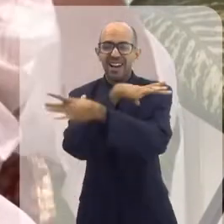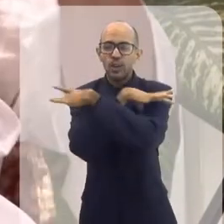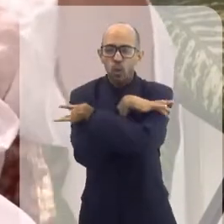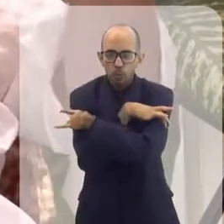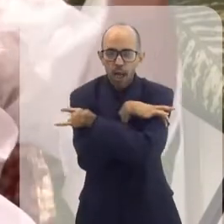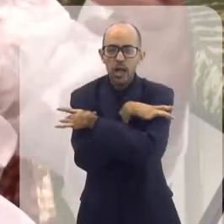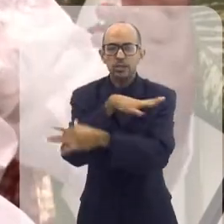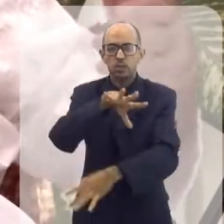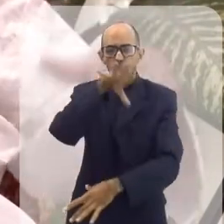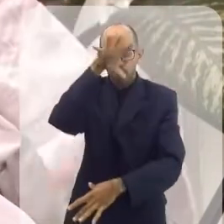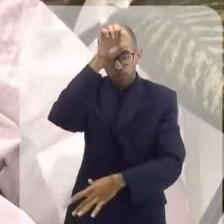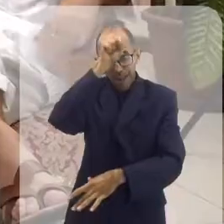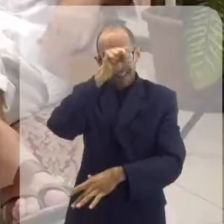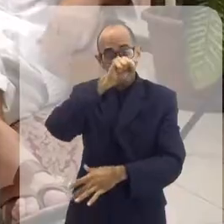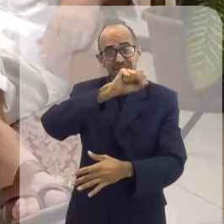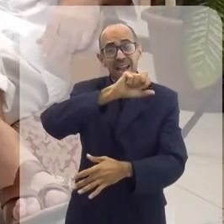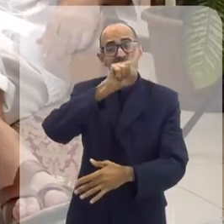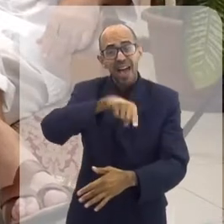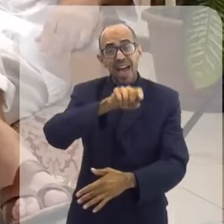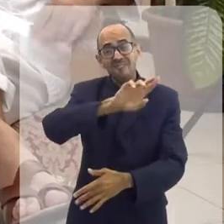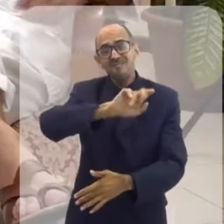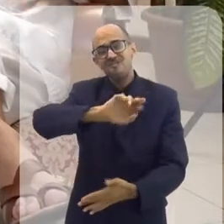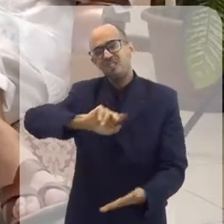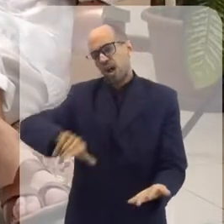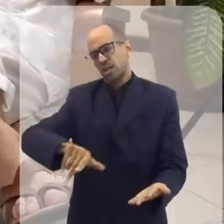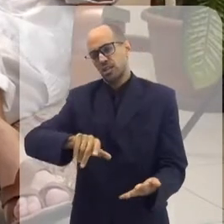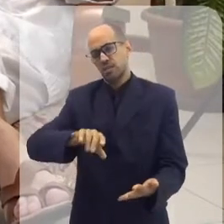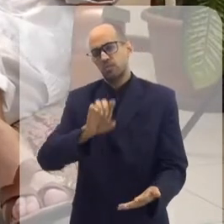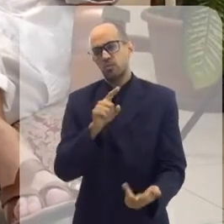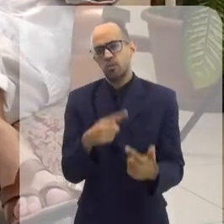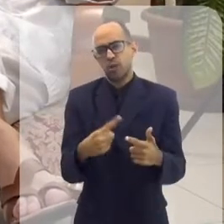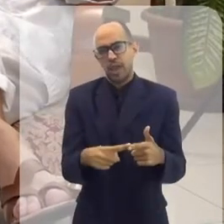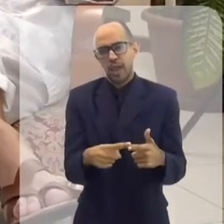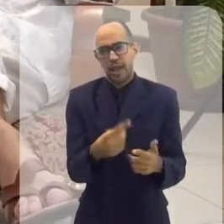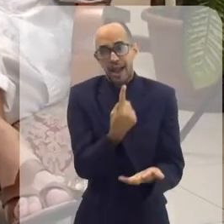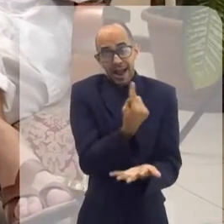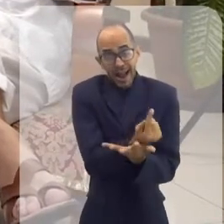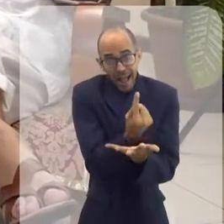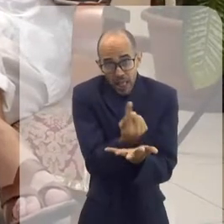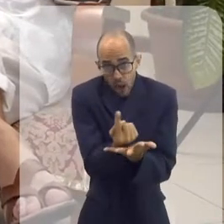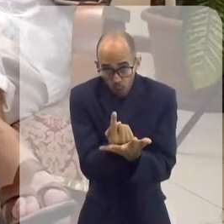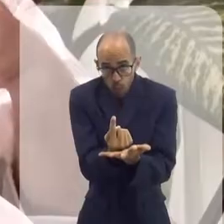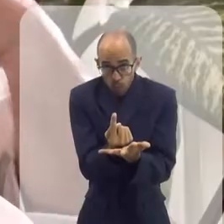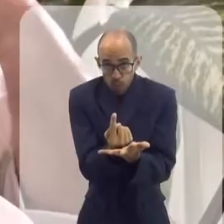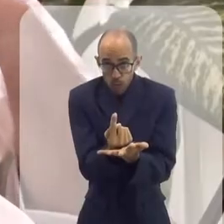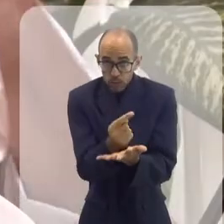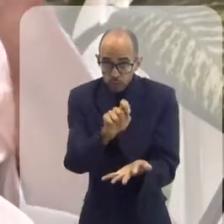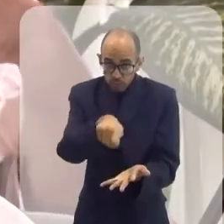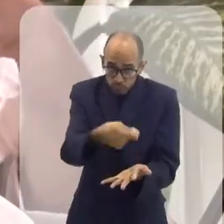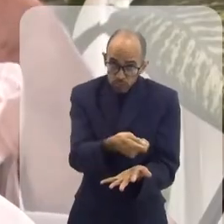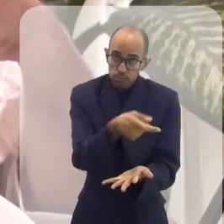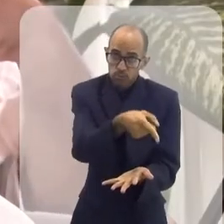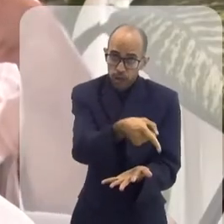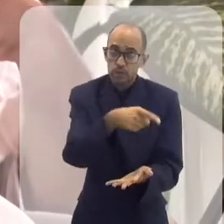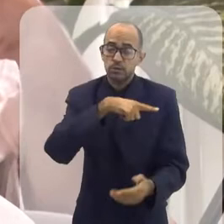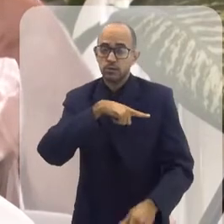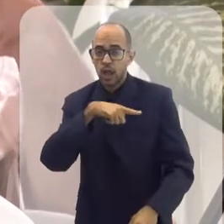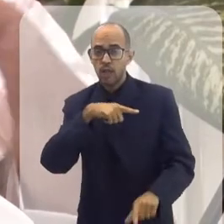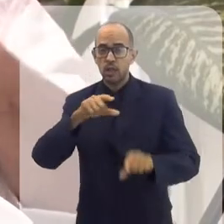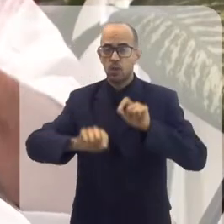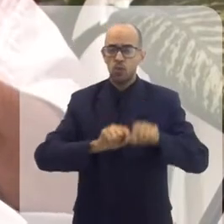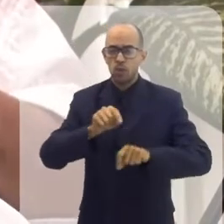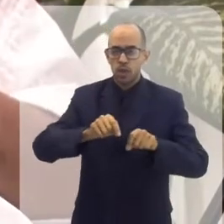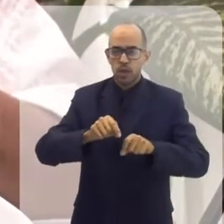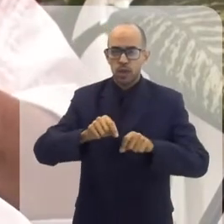as umbandas porque cada uma dessas expressões traz em si